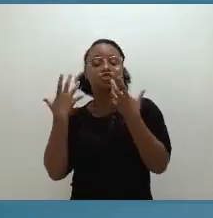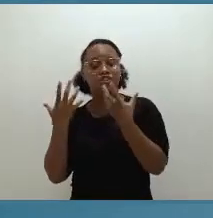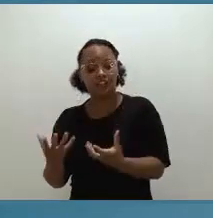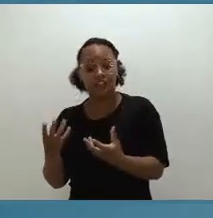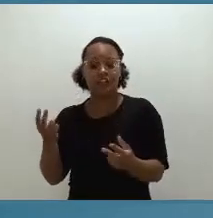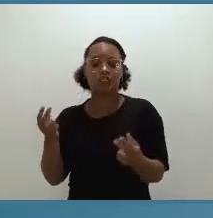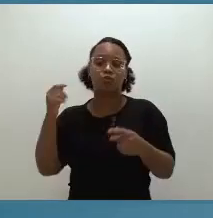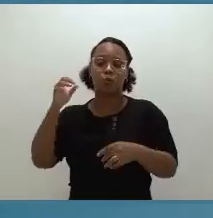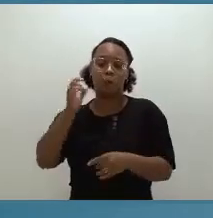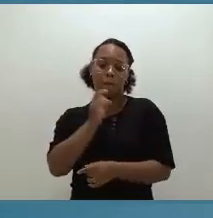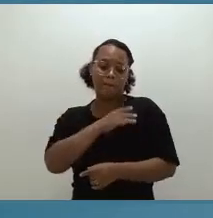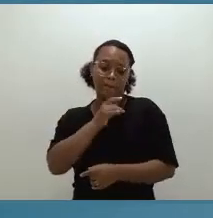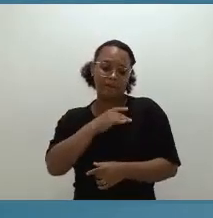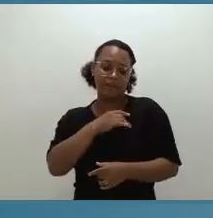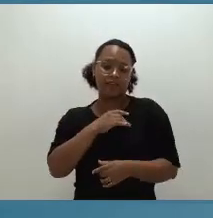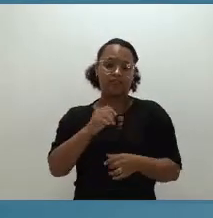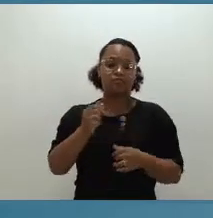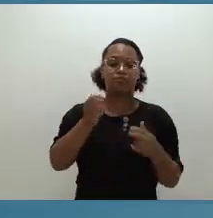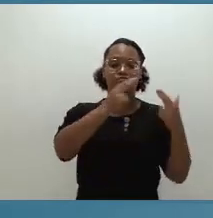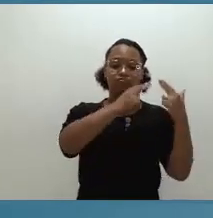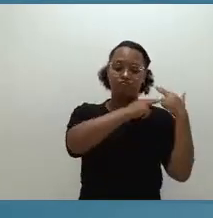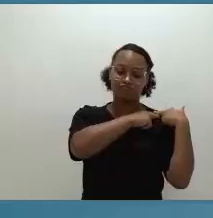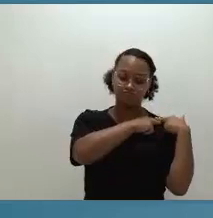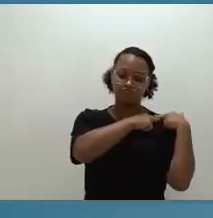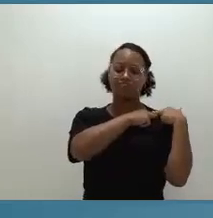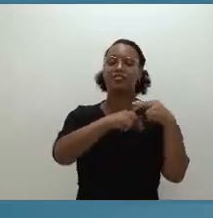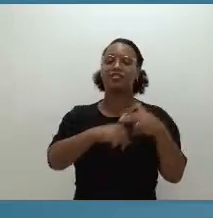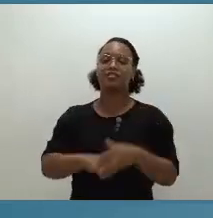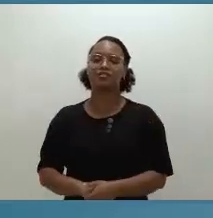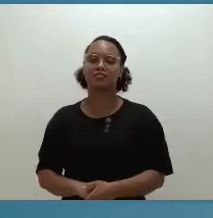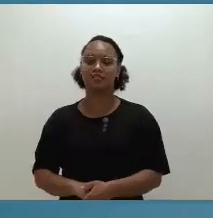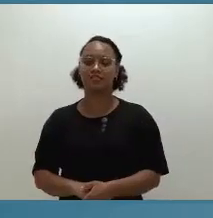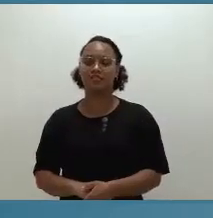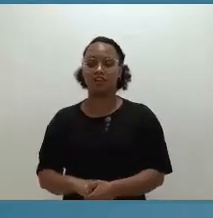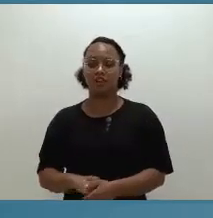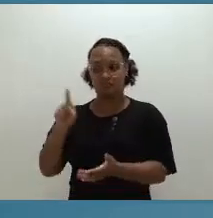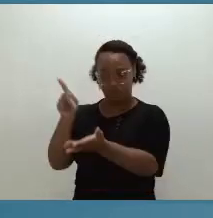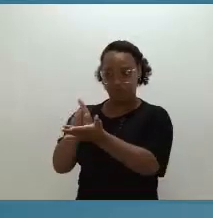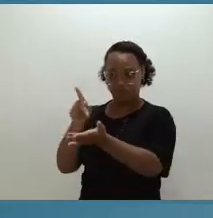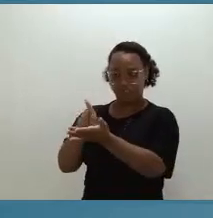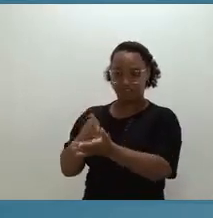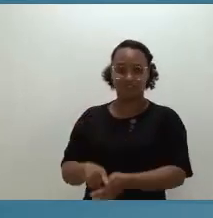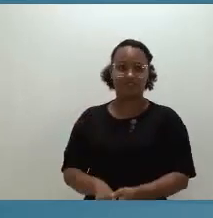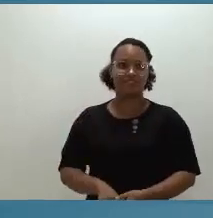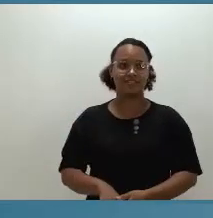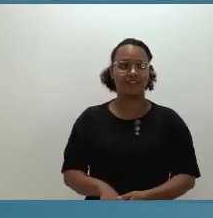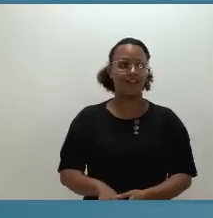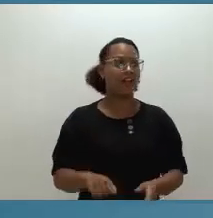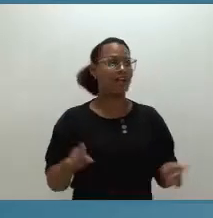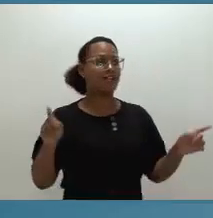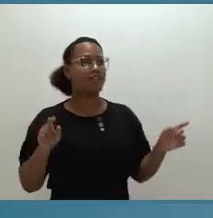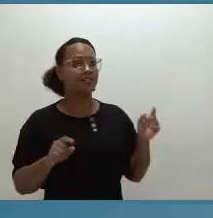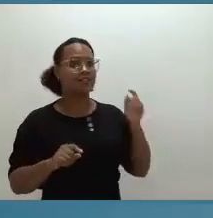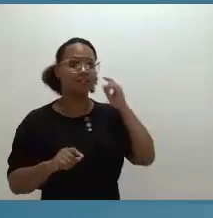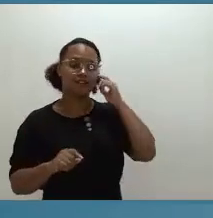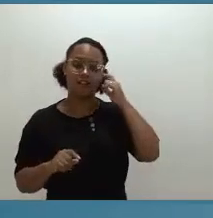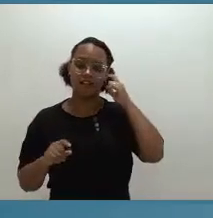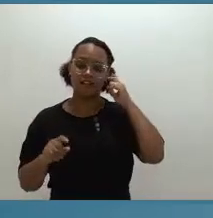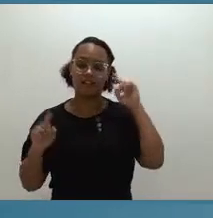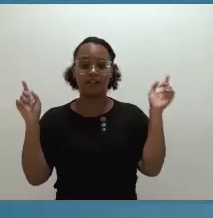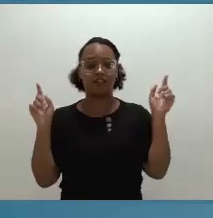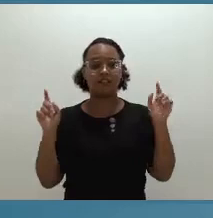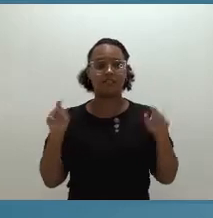e insegurança para exercer não, isso, não, não é medo, doutor desembargador.